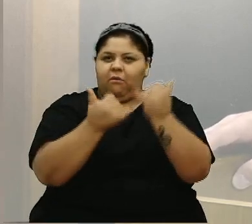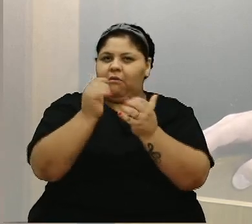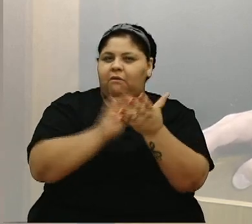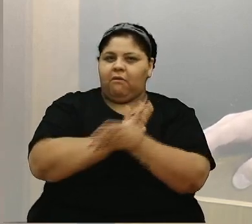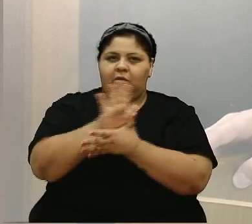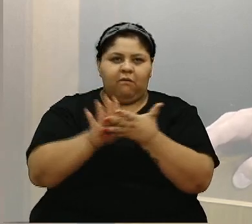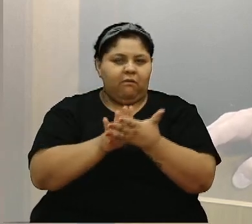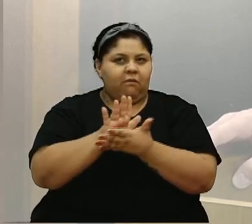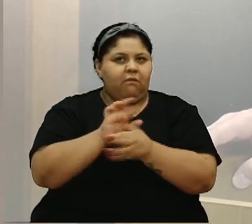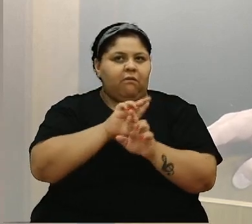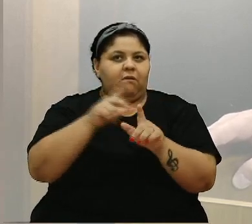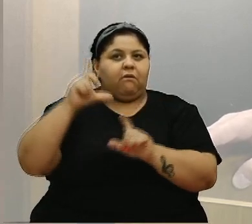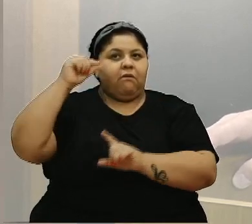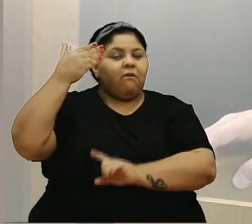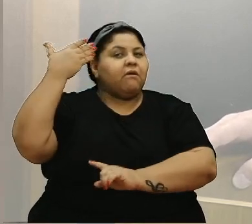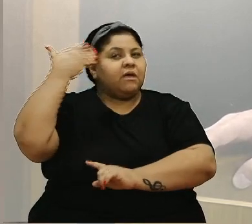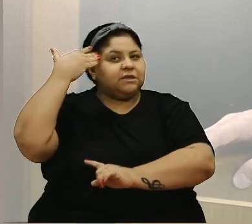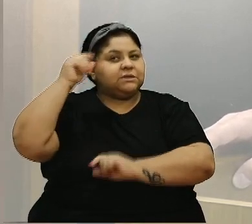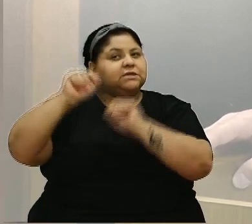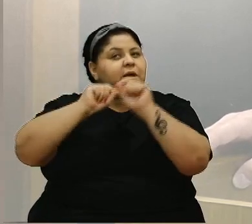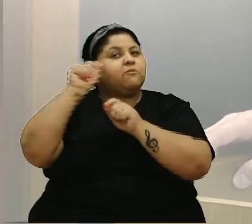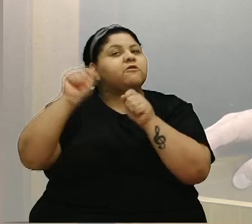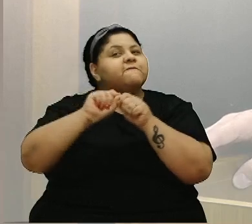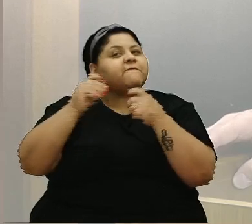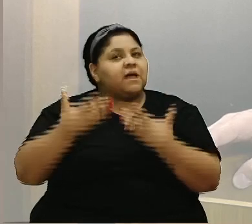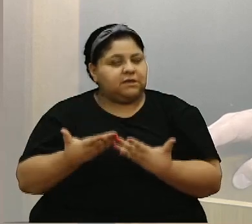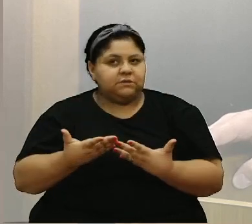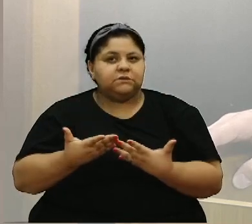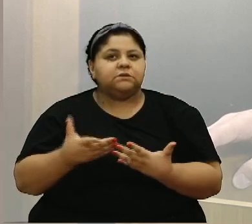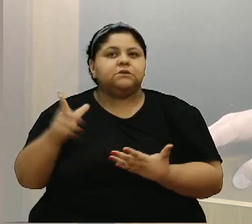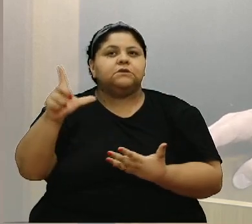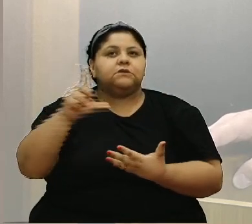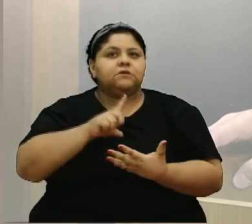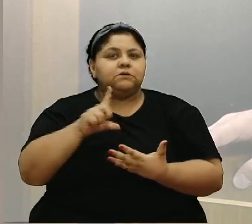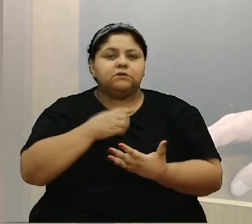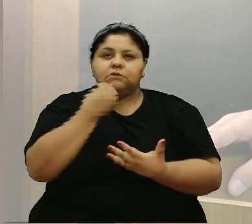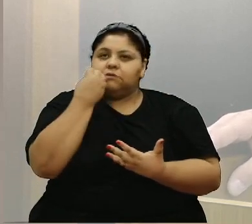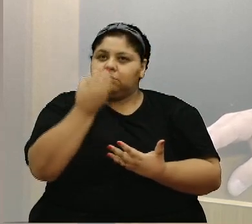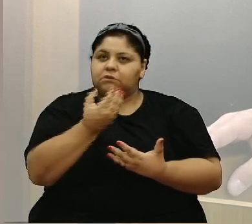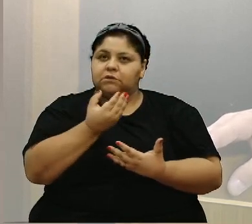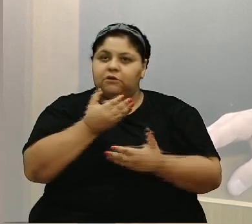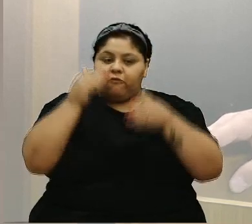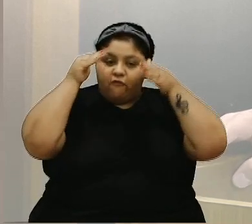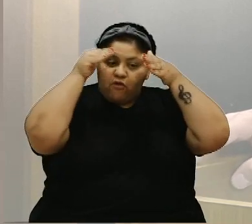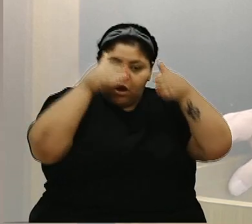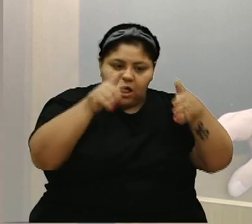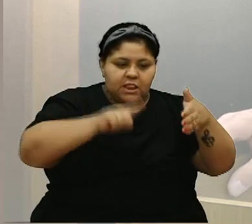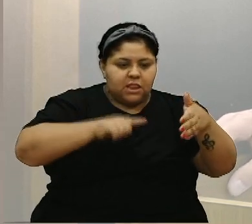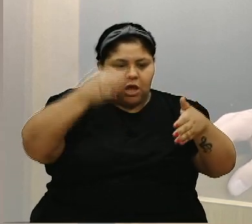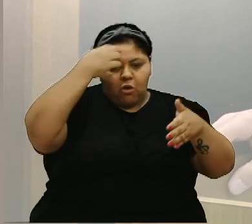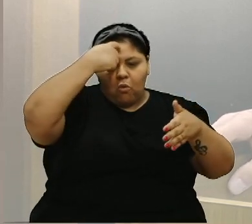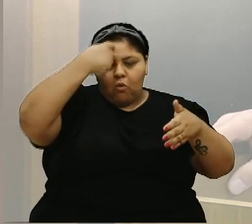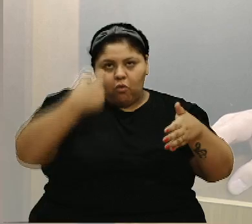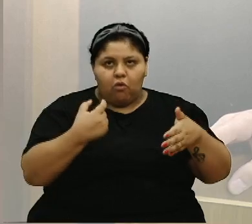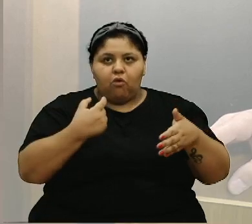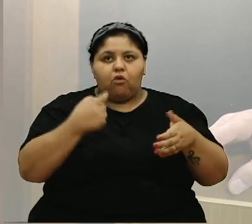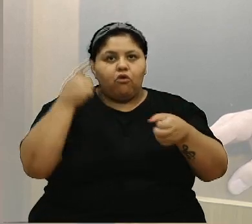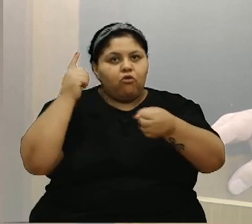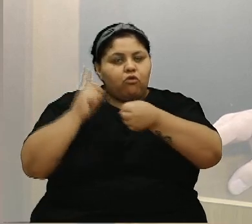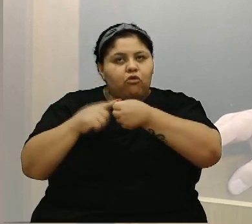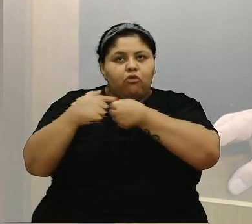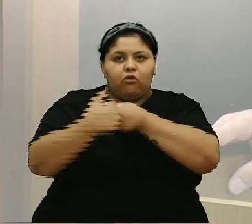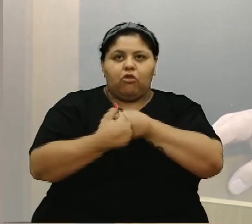muito pelo contrário, o Scalco sabe muito bem o que ele faz, ele tem muito bem os pés no chão, ele tem um conhecimento de cidade